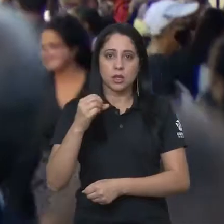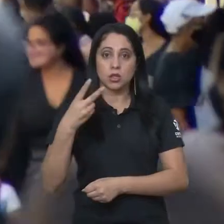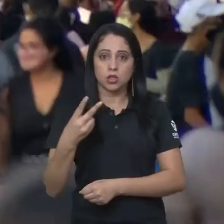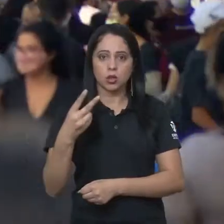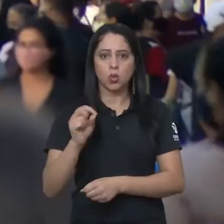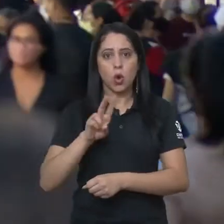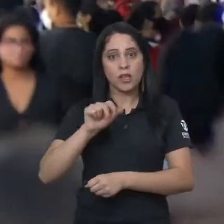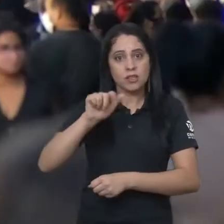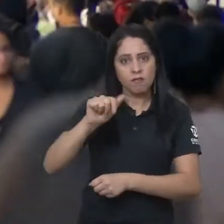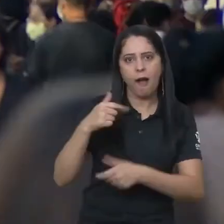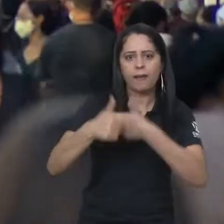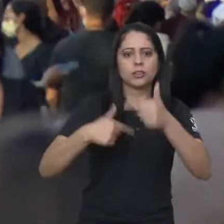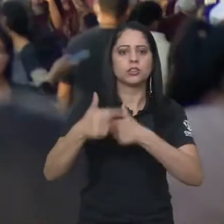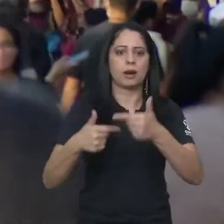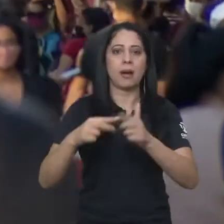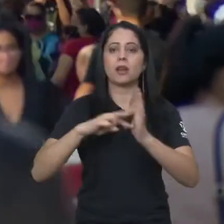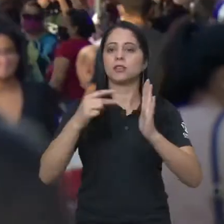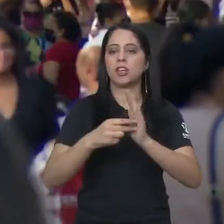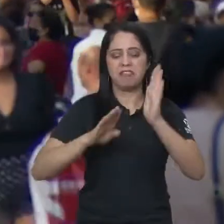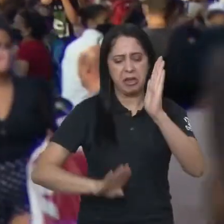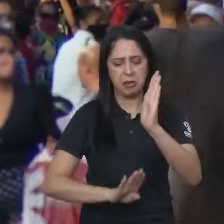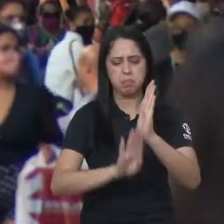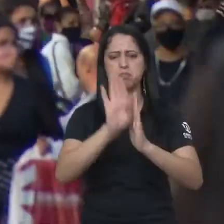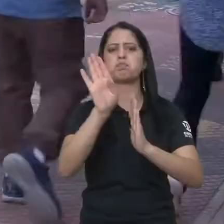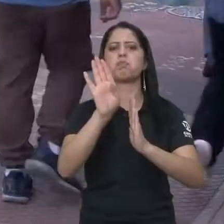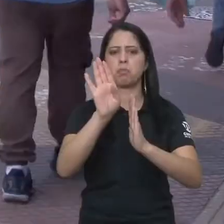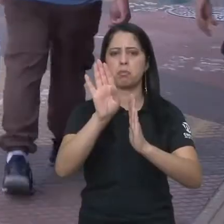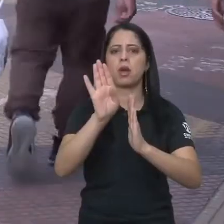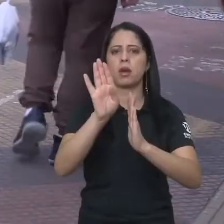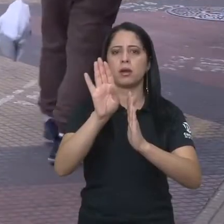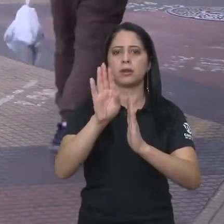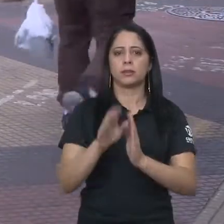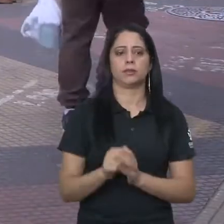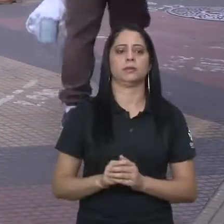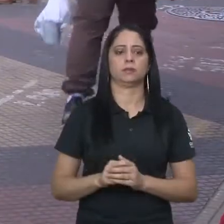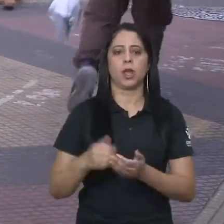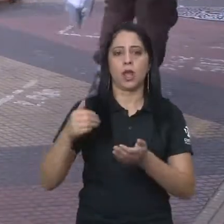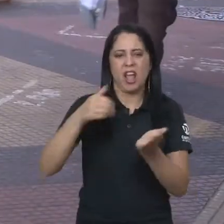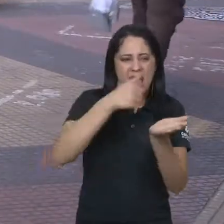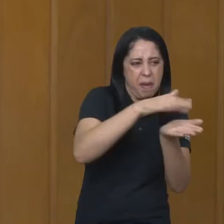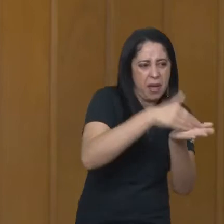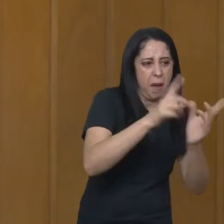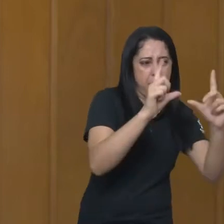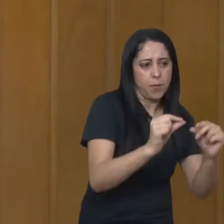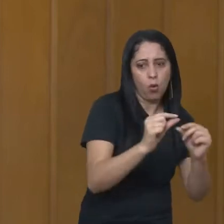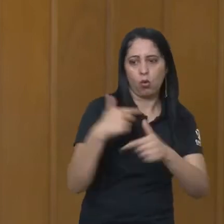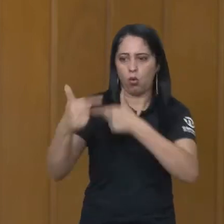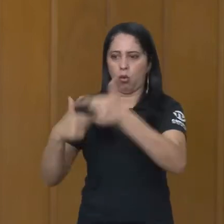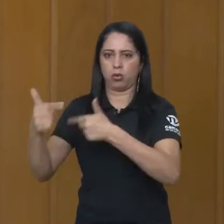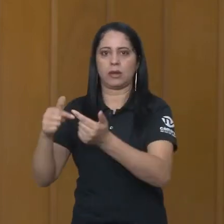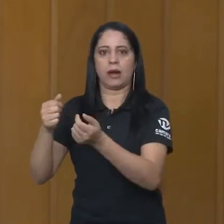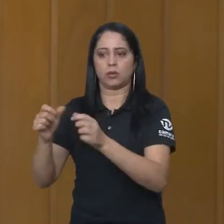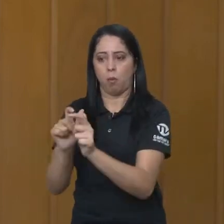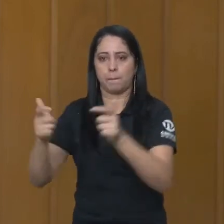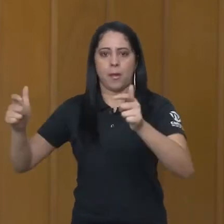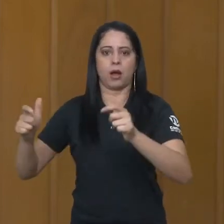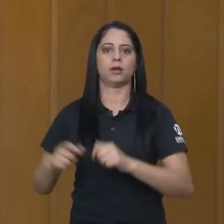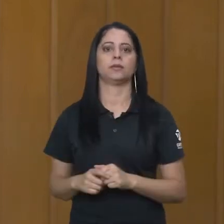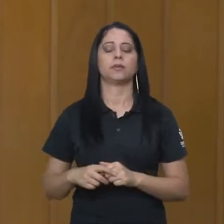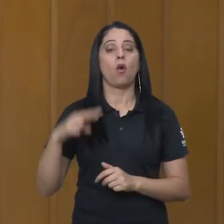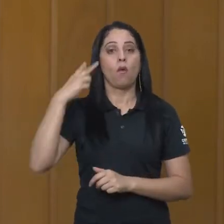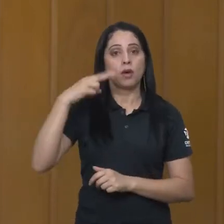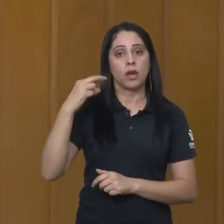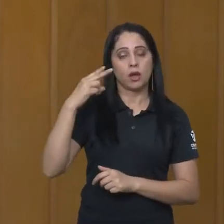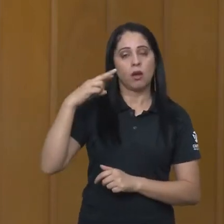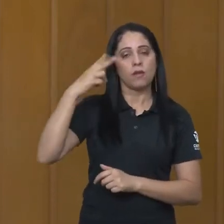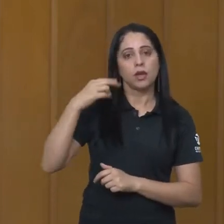o que significa que o número de contratações superou e muito o de demissões neste período. Para o vereador Júnior da Farmácia, membro